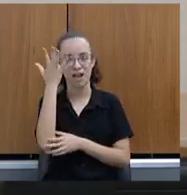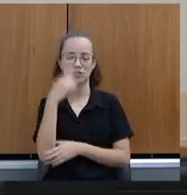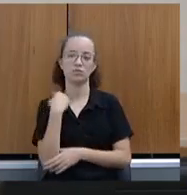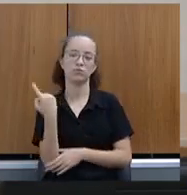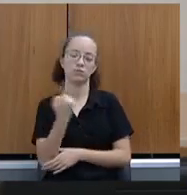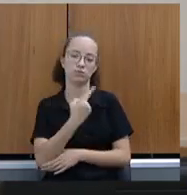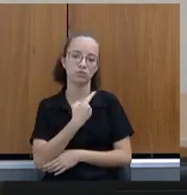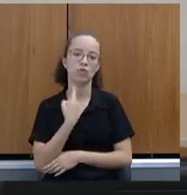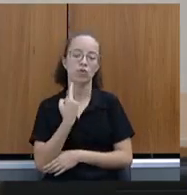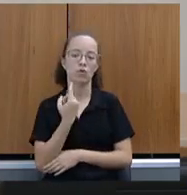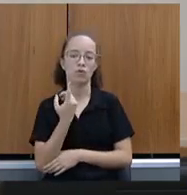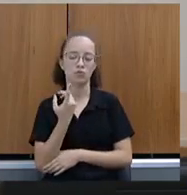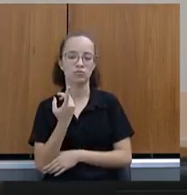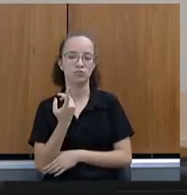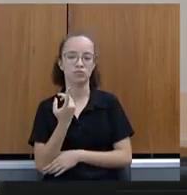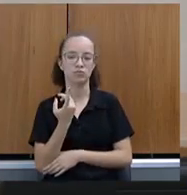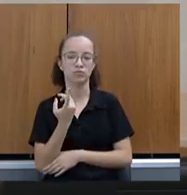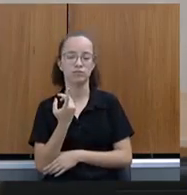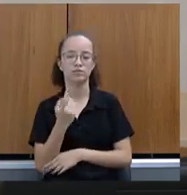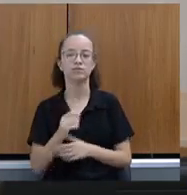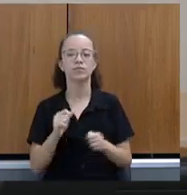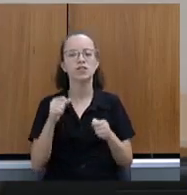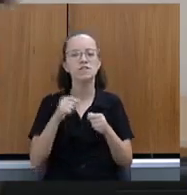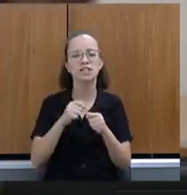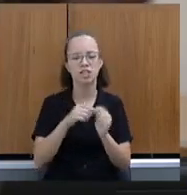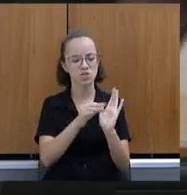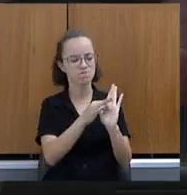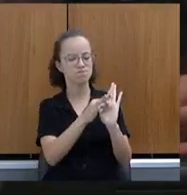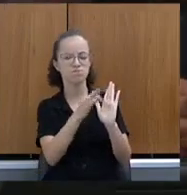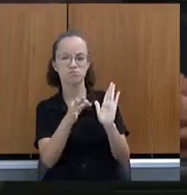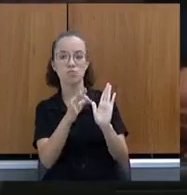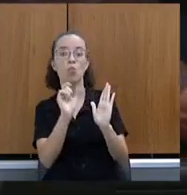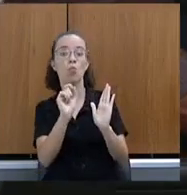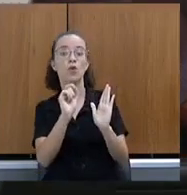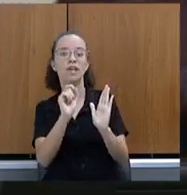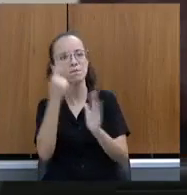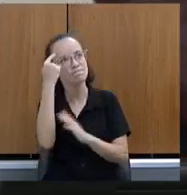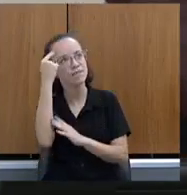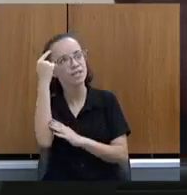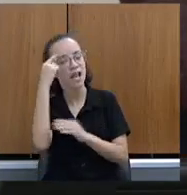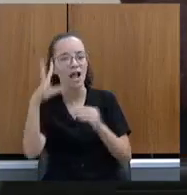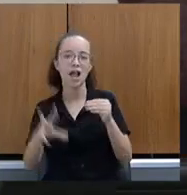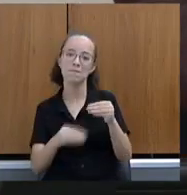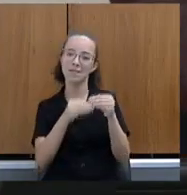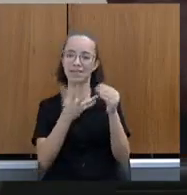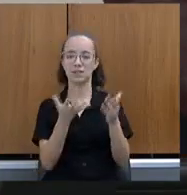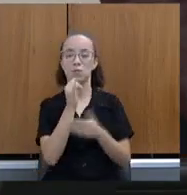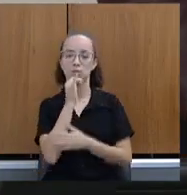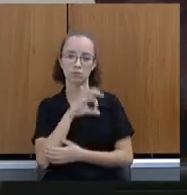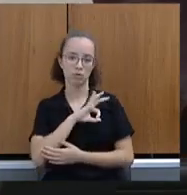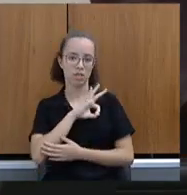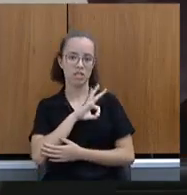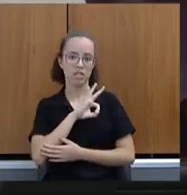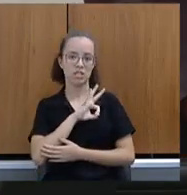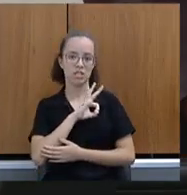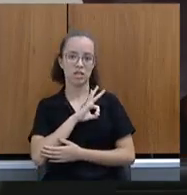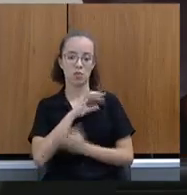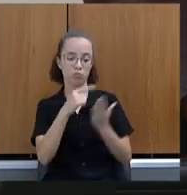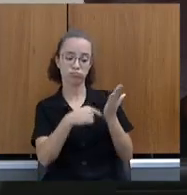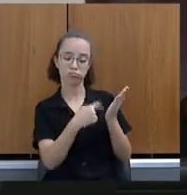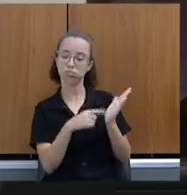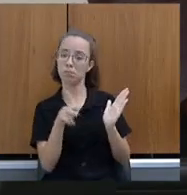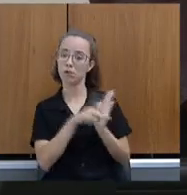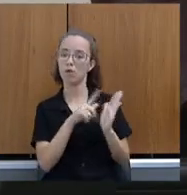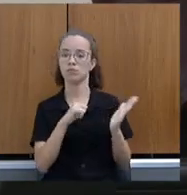os parlamentares em fazer essas indicações de emendas por exemplo a polícia militar já traz ali um portfólio